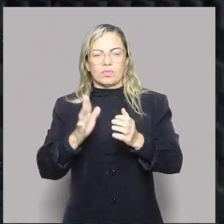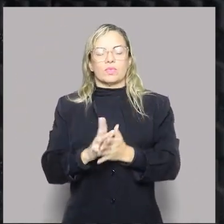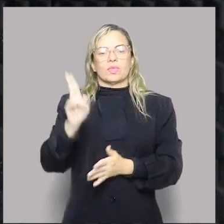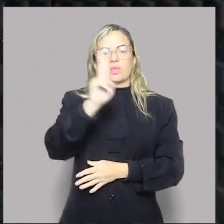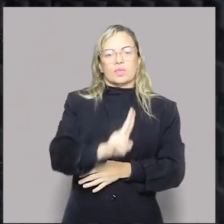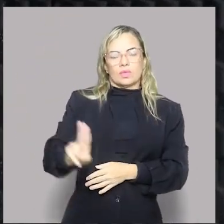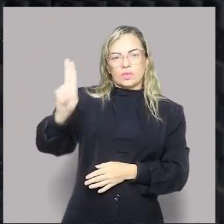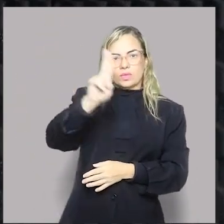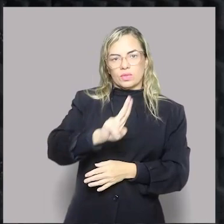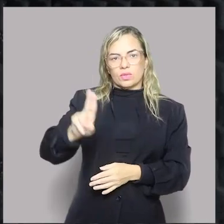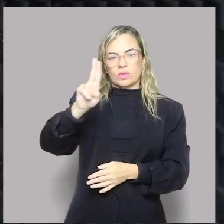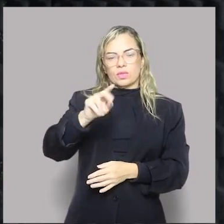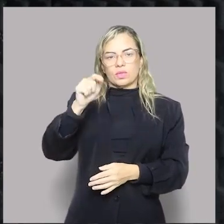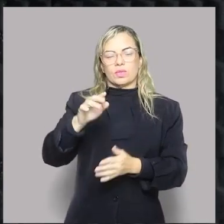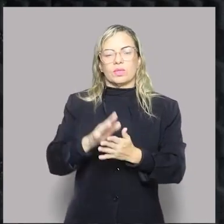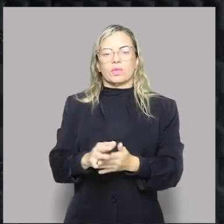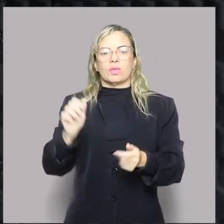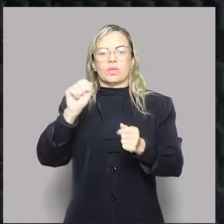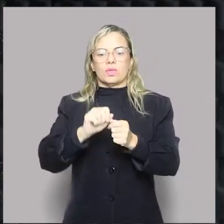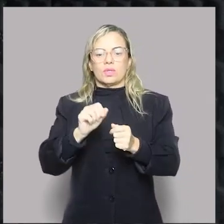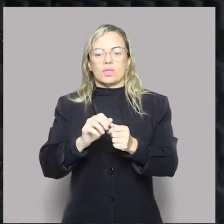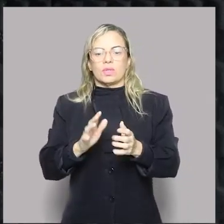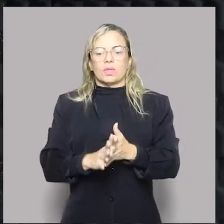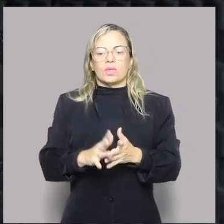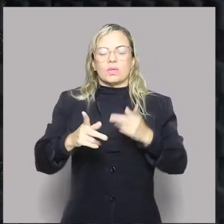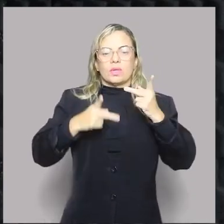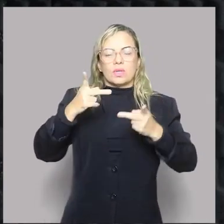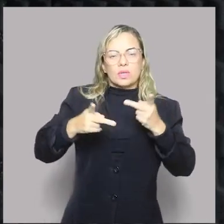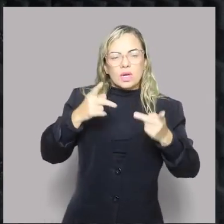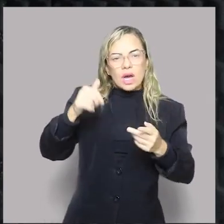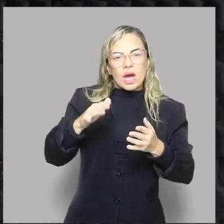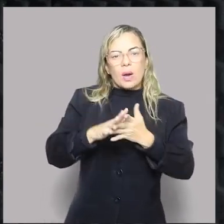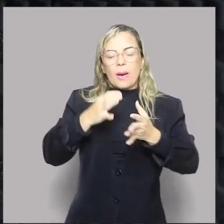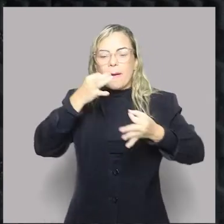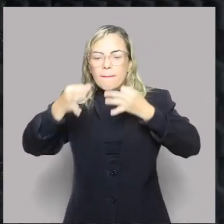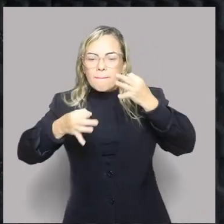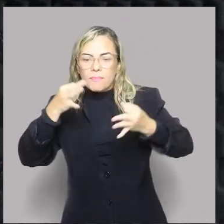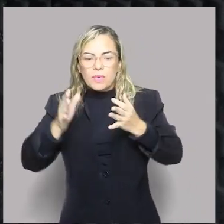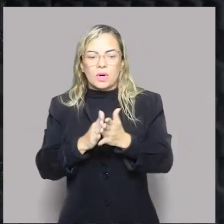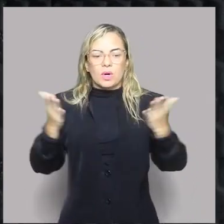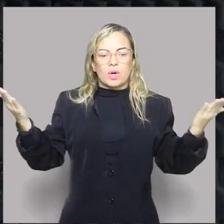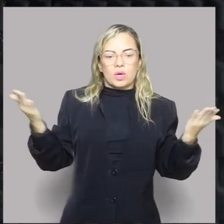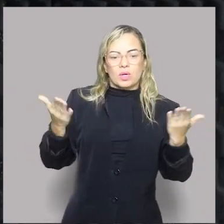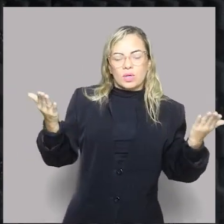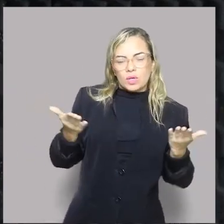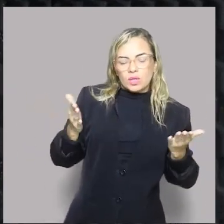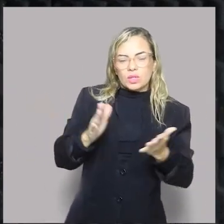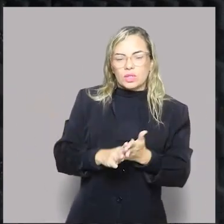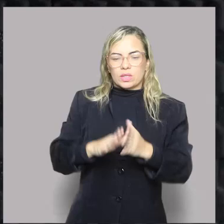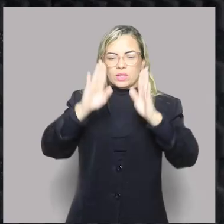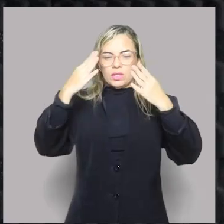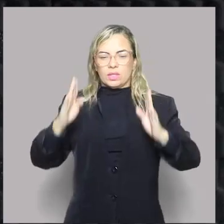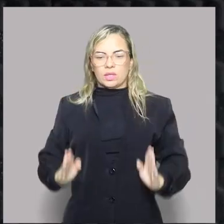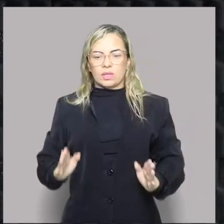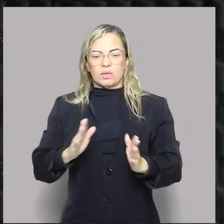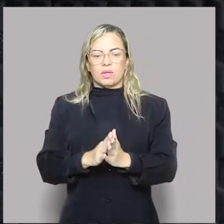Eu acabei de prometer que eu vou discutir a desigualdade digital como um obstáculo.